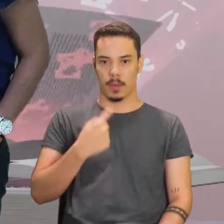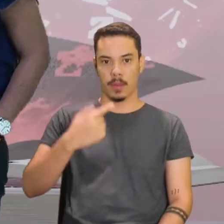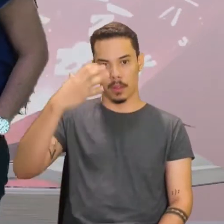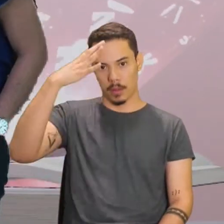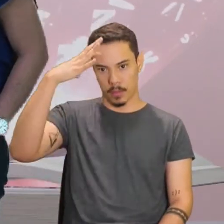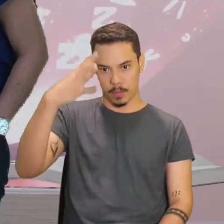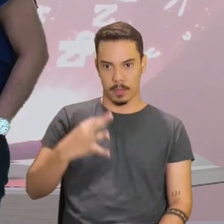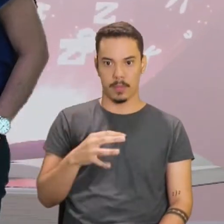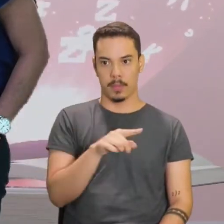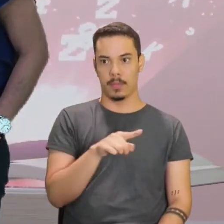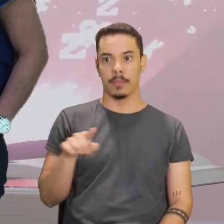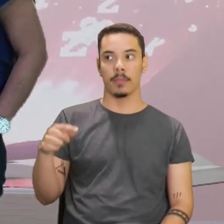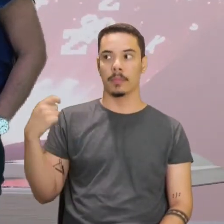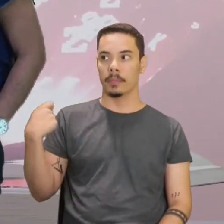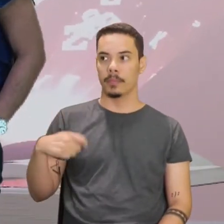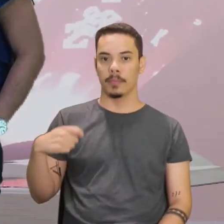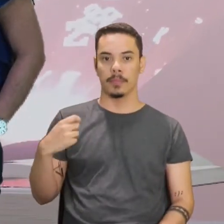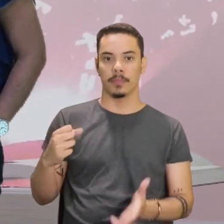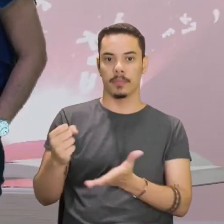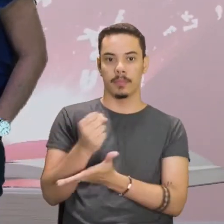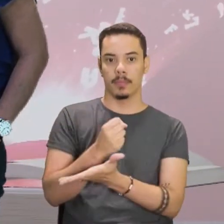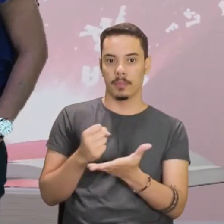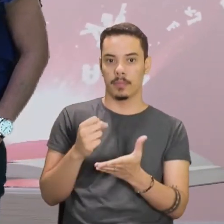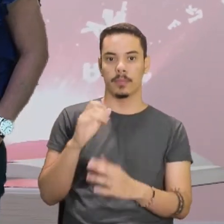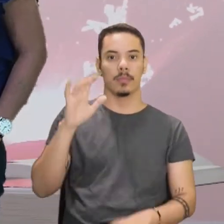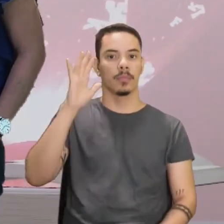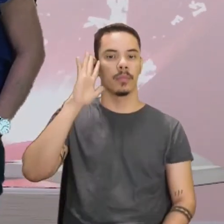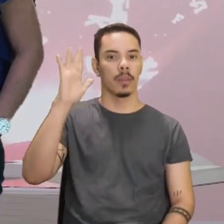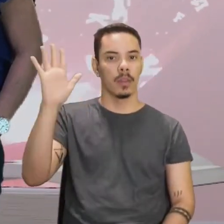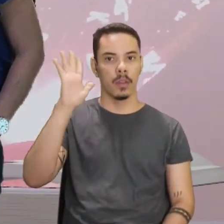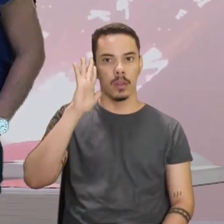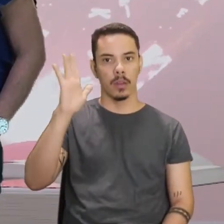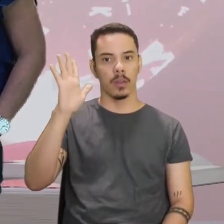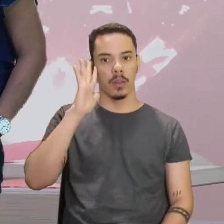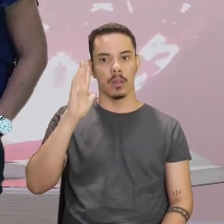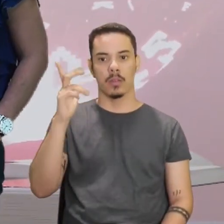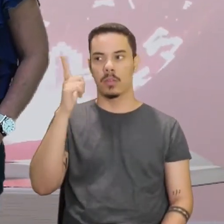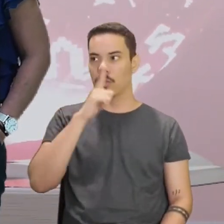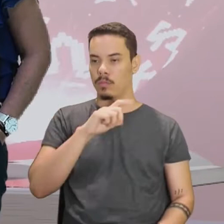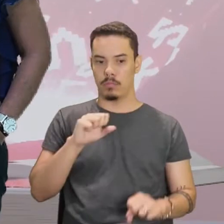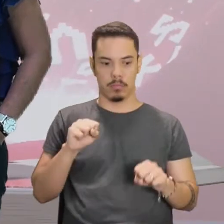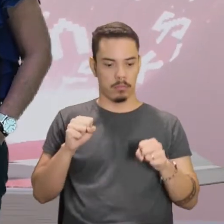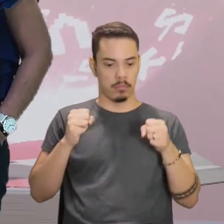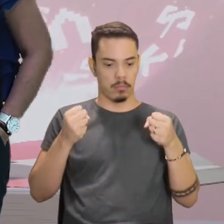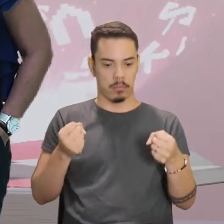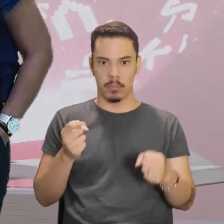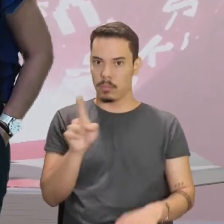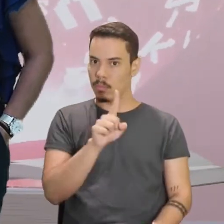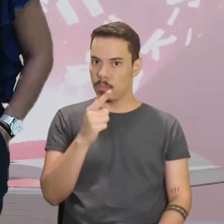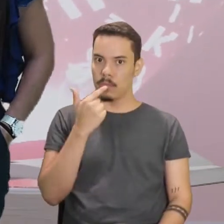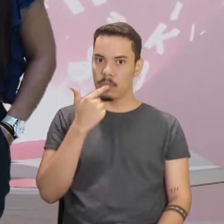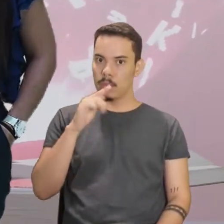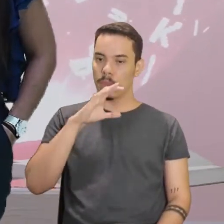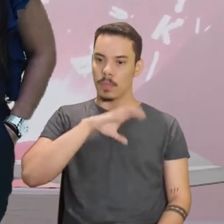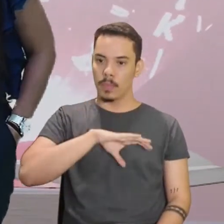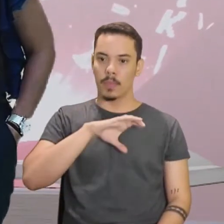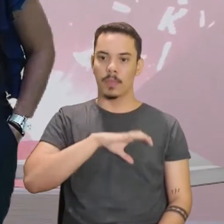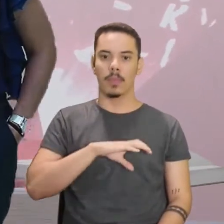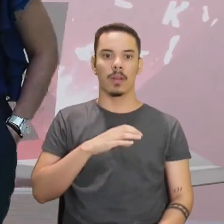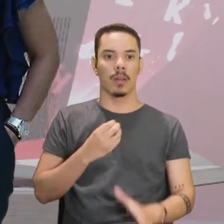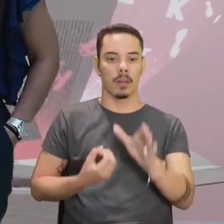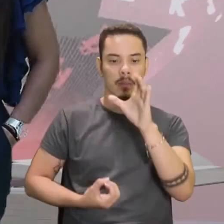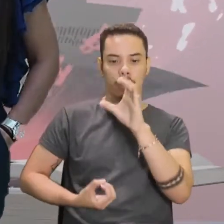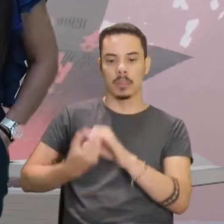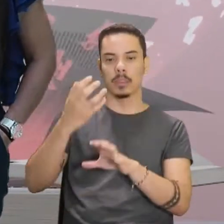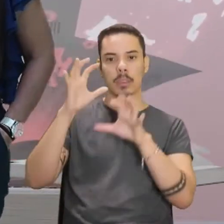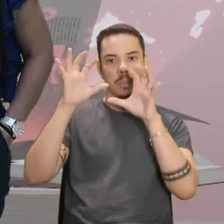ter essa base, né? Ele tem toda que ter... teórica, para que ele possa se sustentar depois de dizer, não, gente, a língua portuguesa, ela nasceu